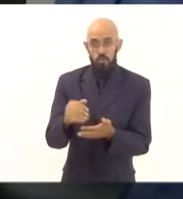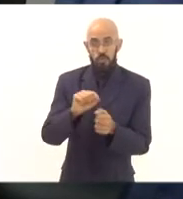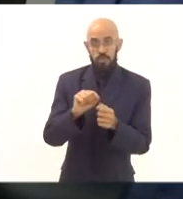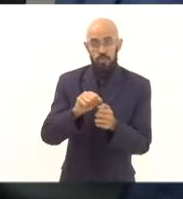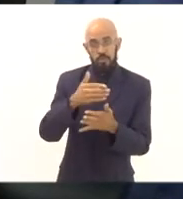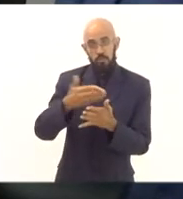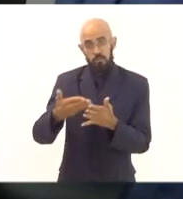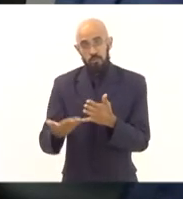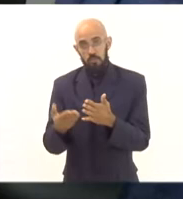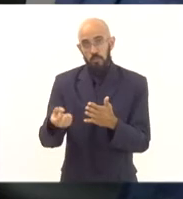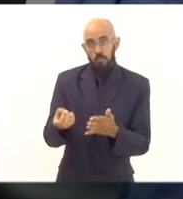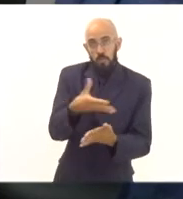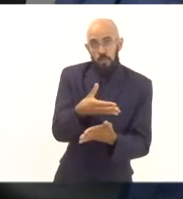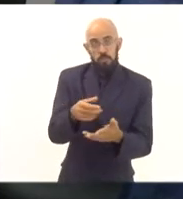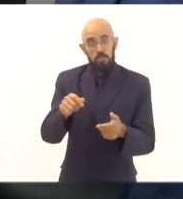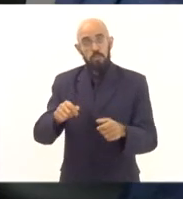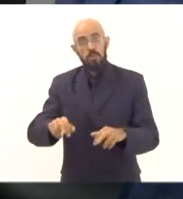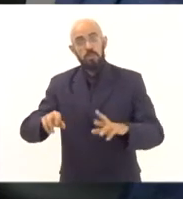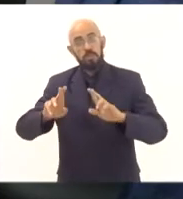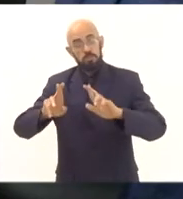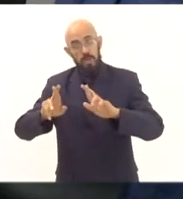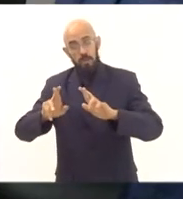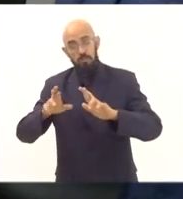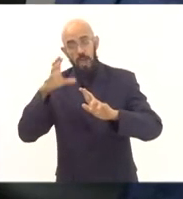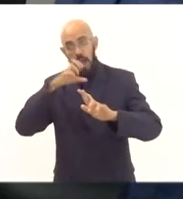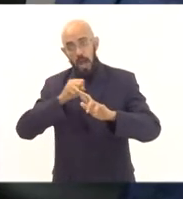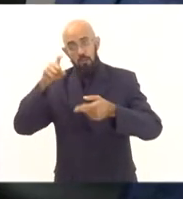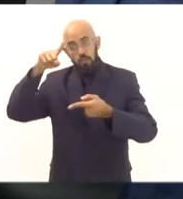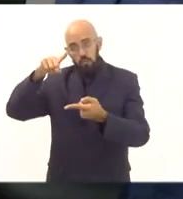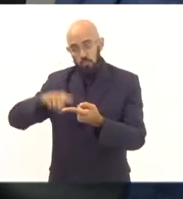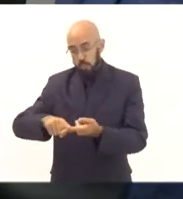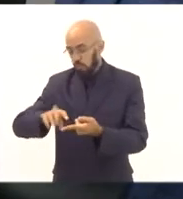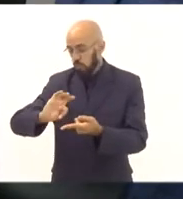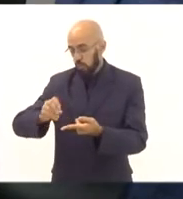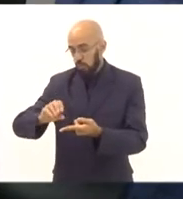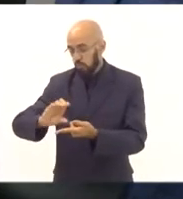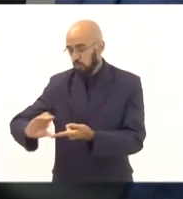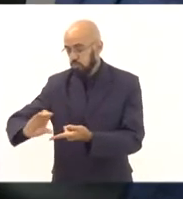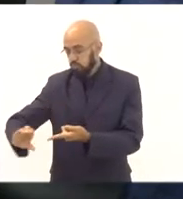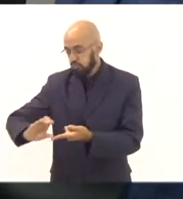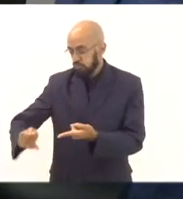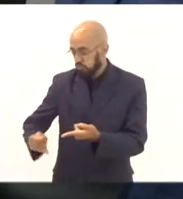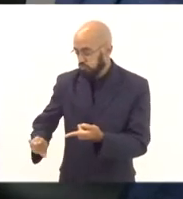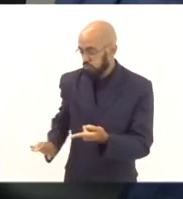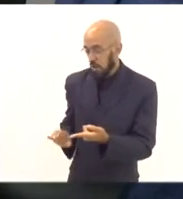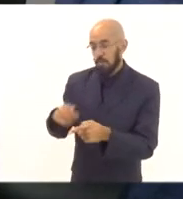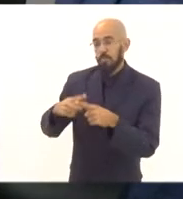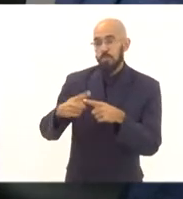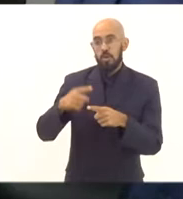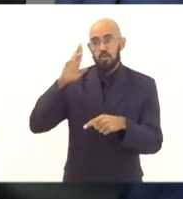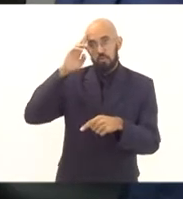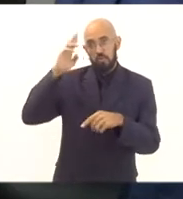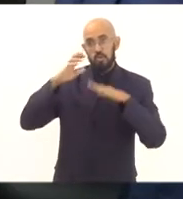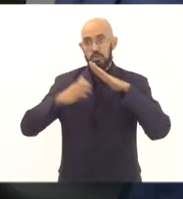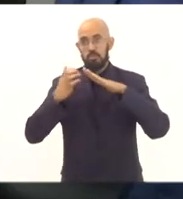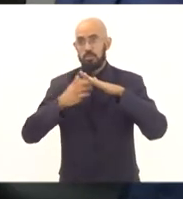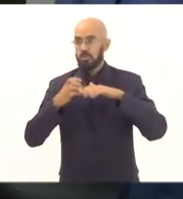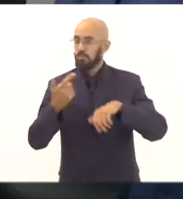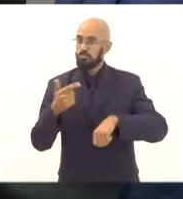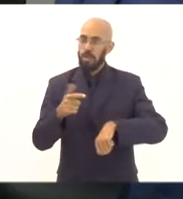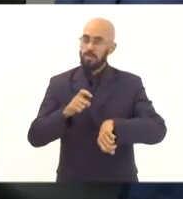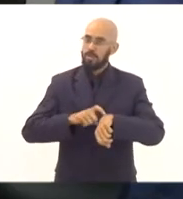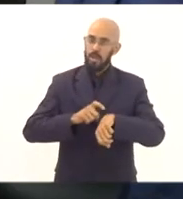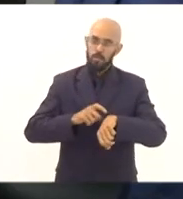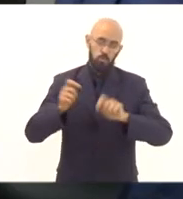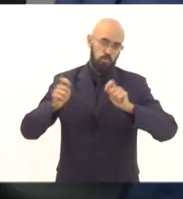esperamos também esgotar os recursos é o mais rápido possível porque os empresários não tem não tem tempo